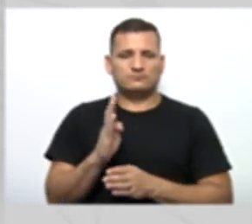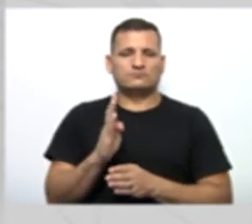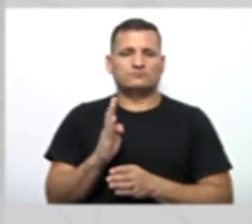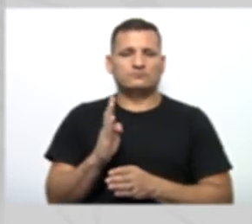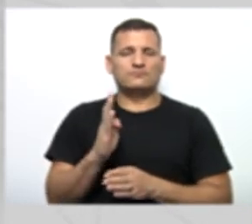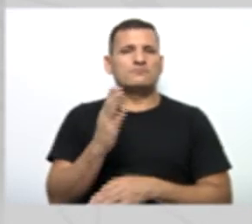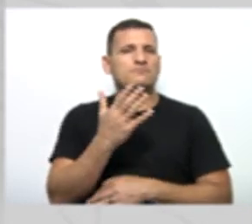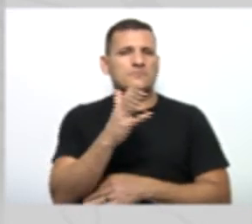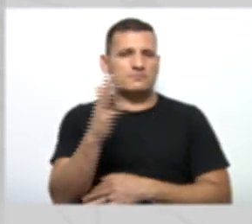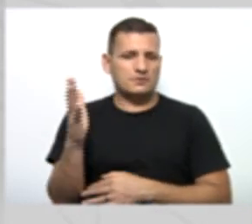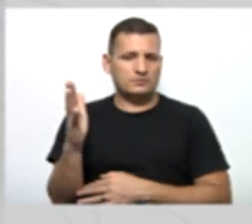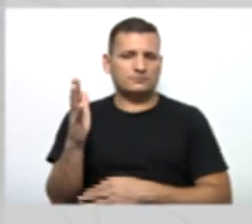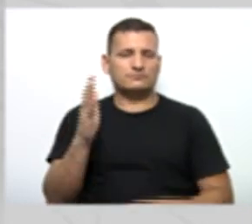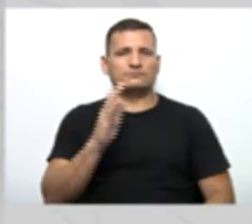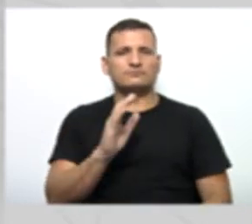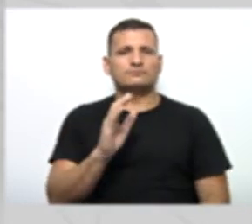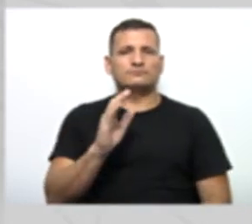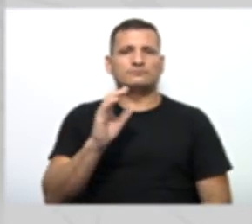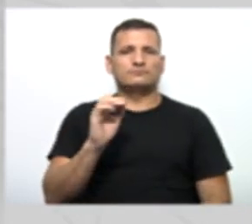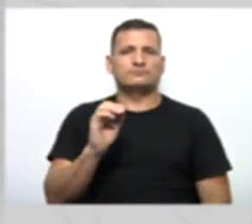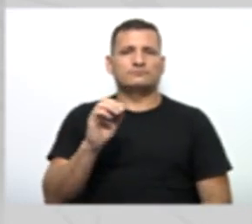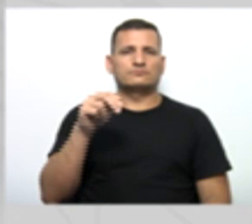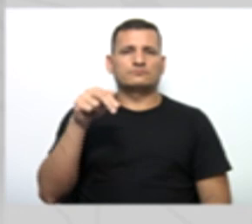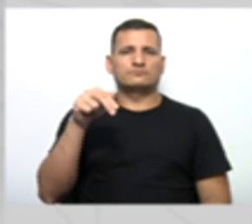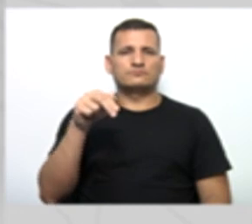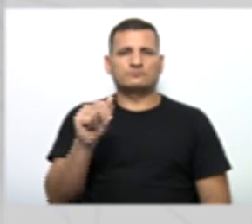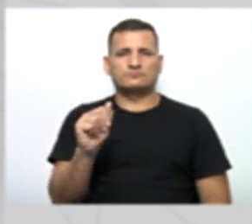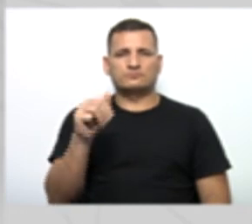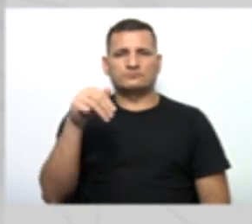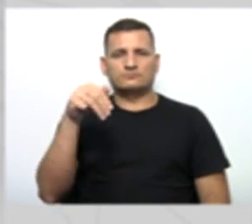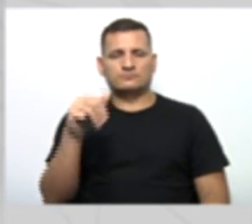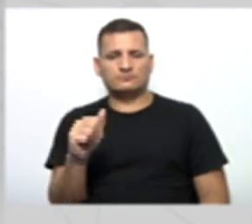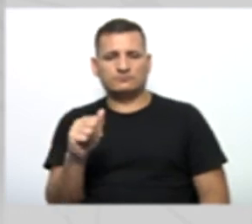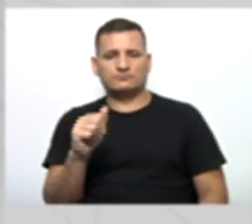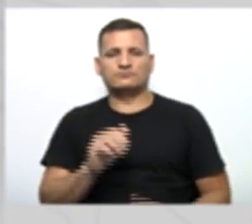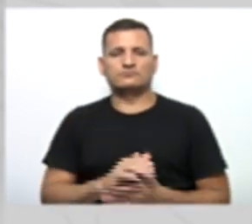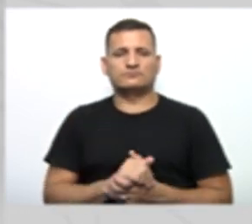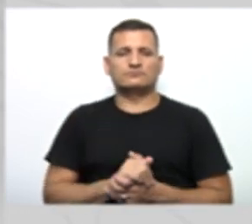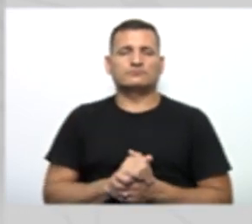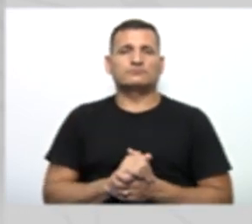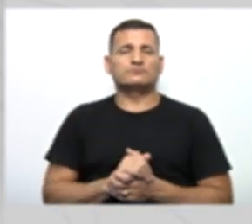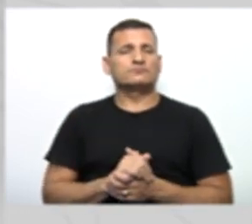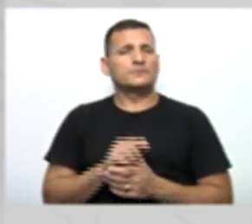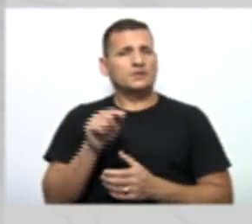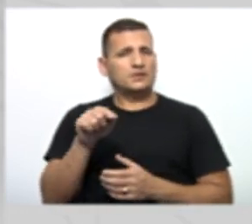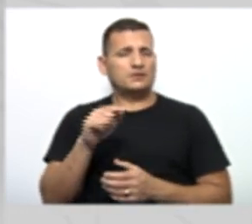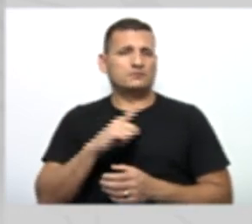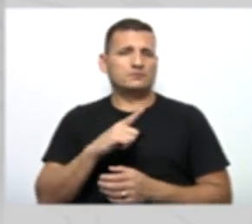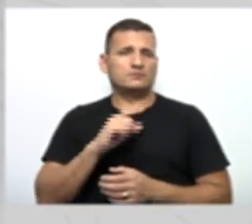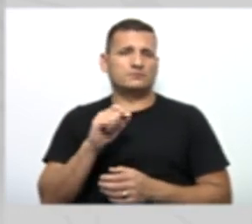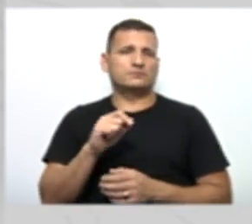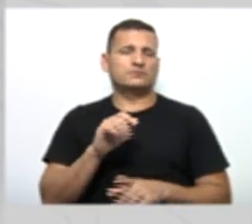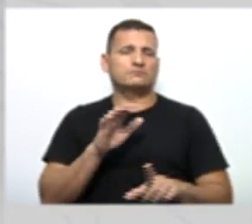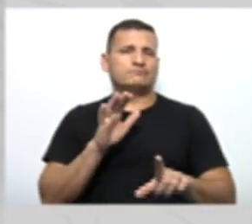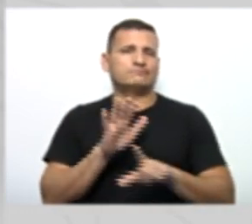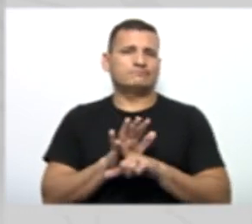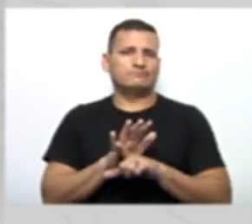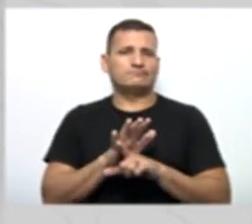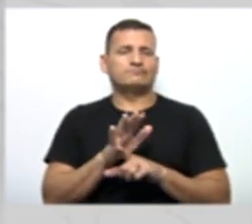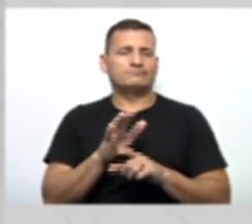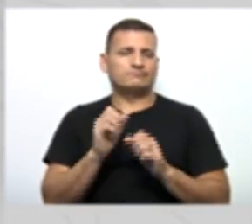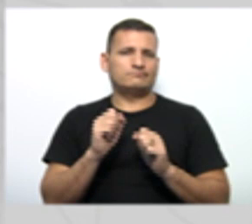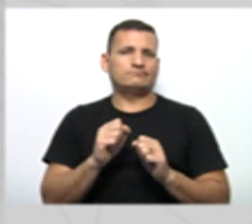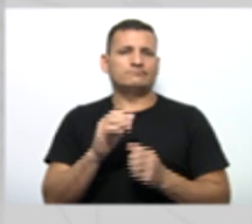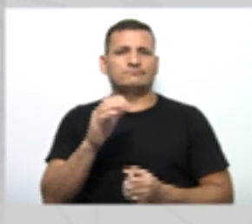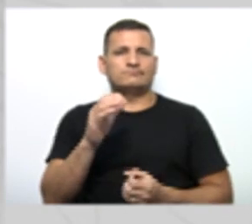O CONAMA nós vemos muito falar já sobre legislações, porque ele tem função deliberativa e consultiva,